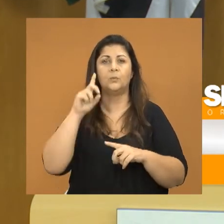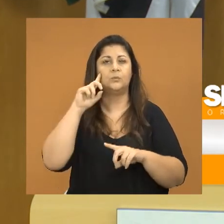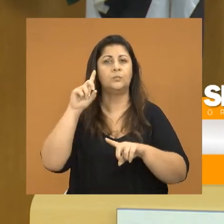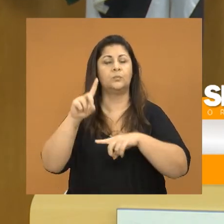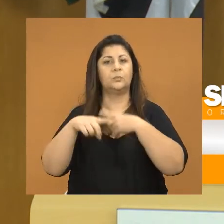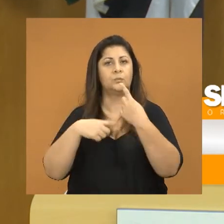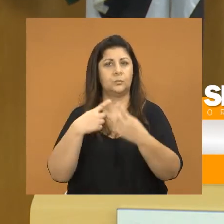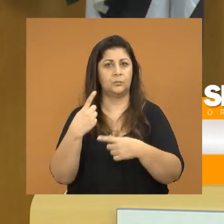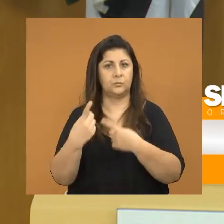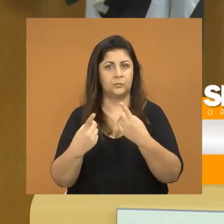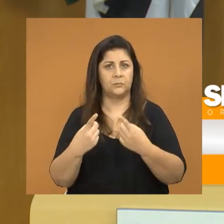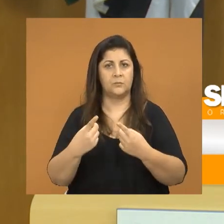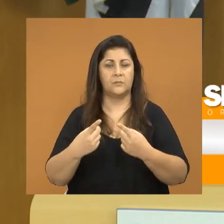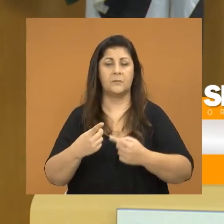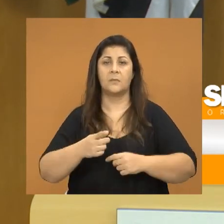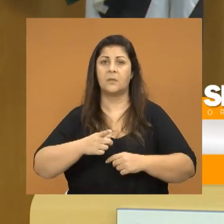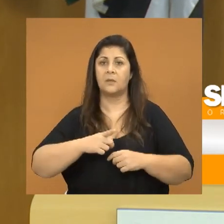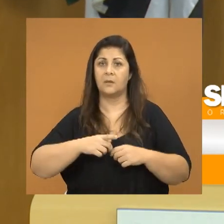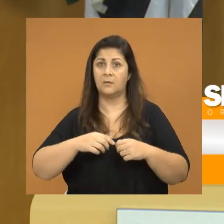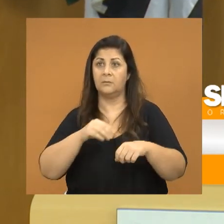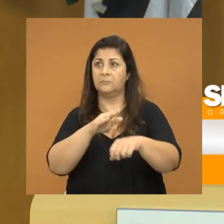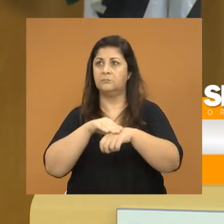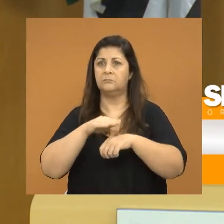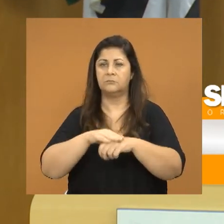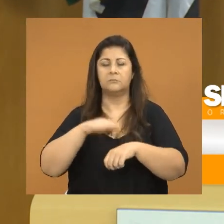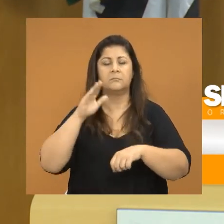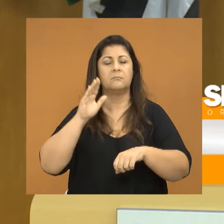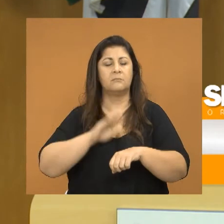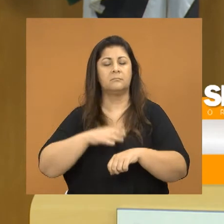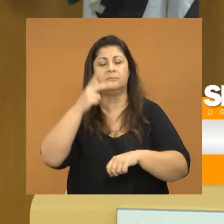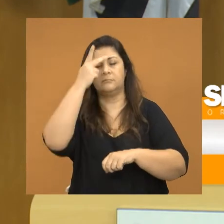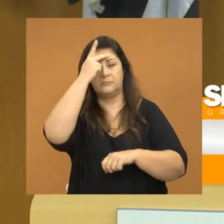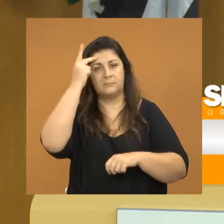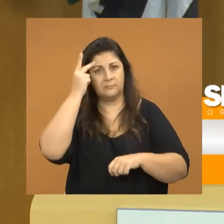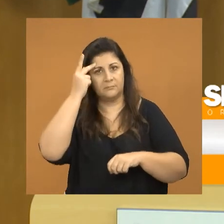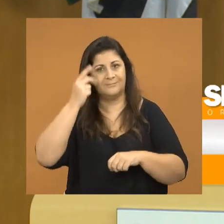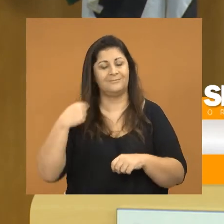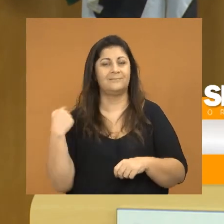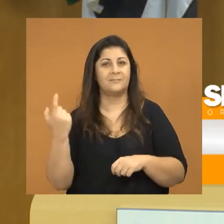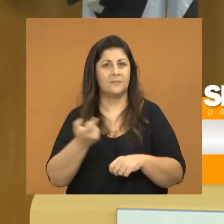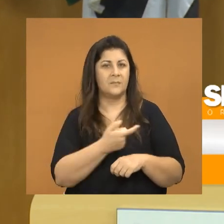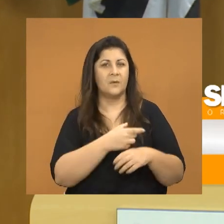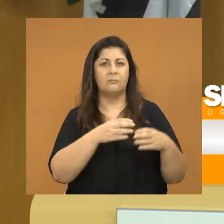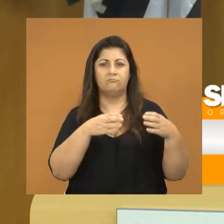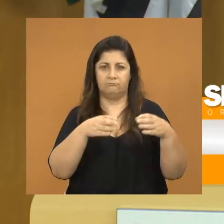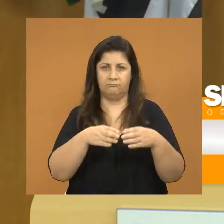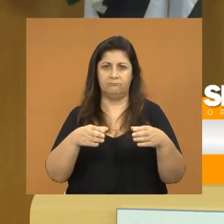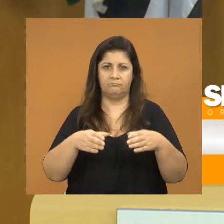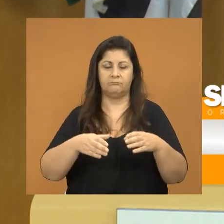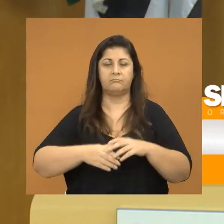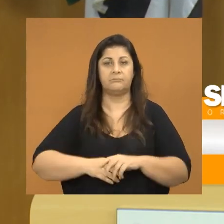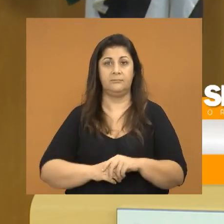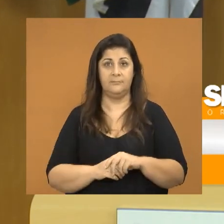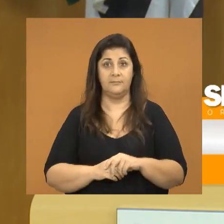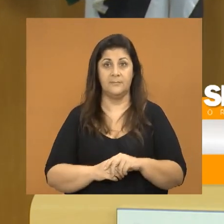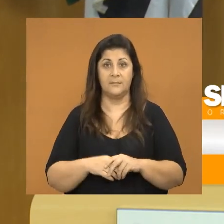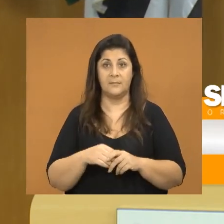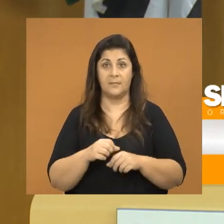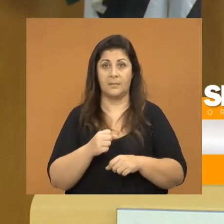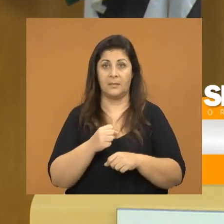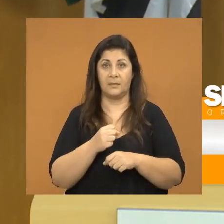sangue mobiliza voluntariamente mais e mais pessoas em nossa região. No ano